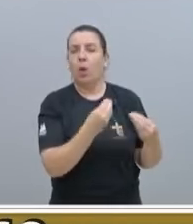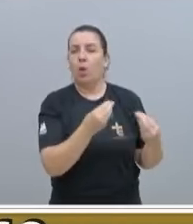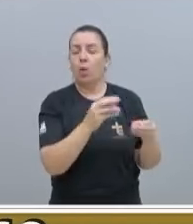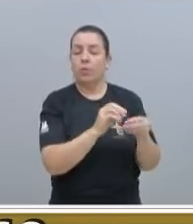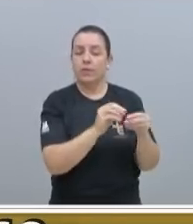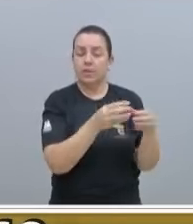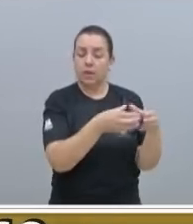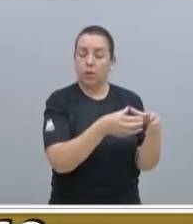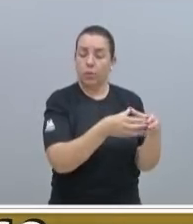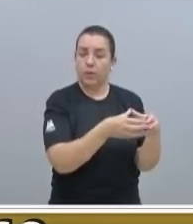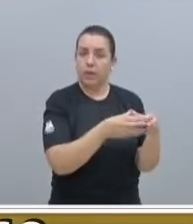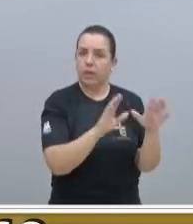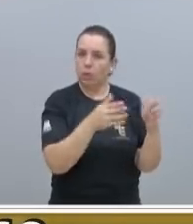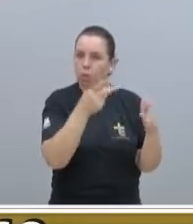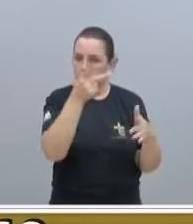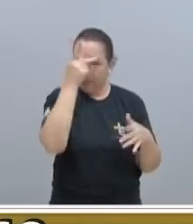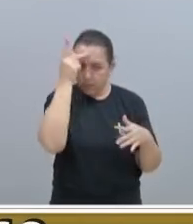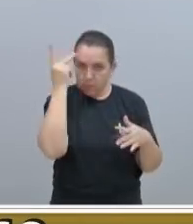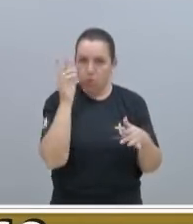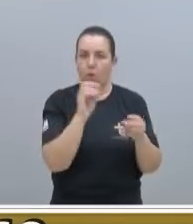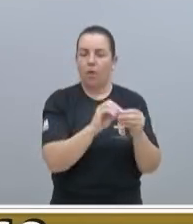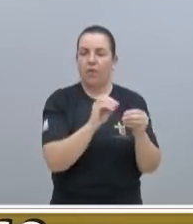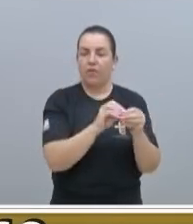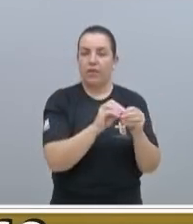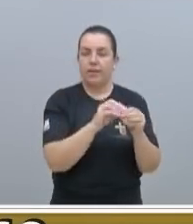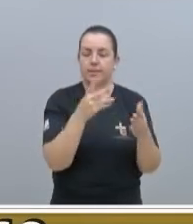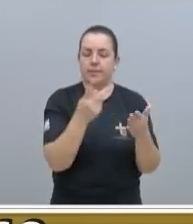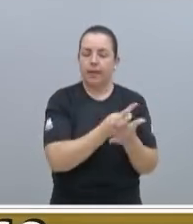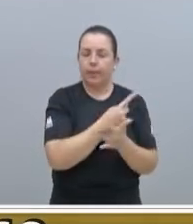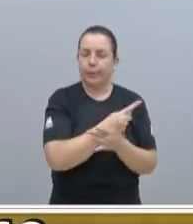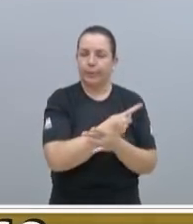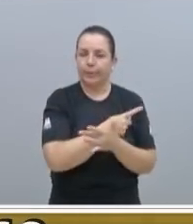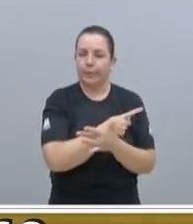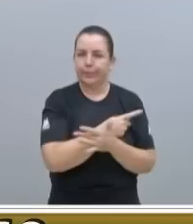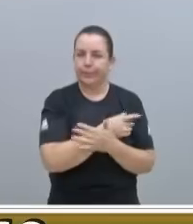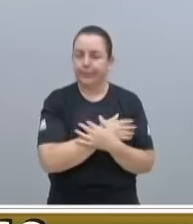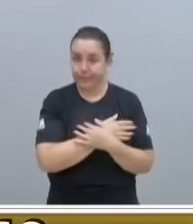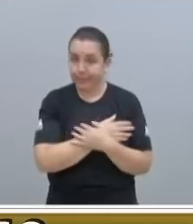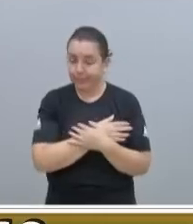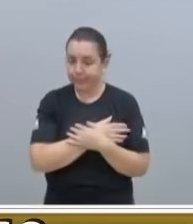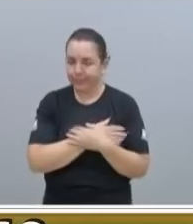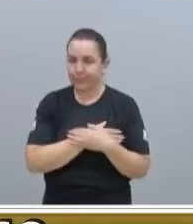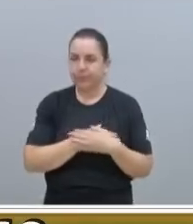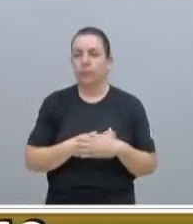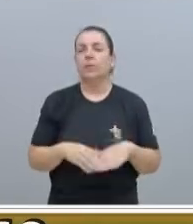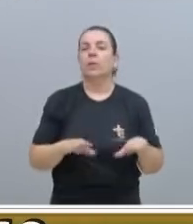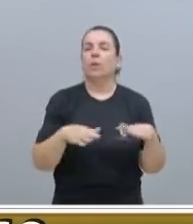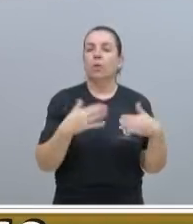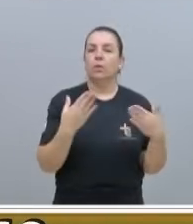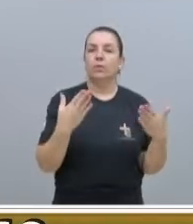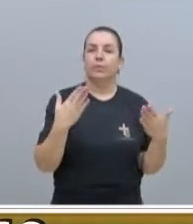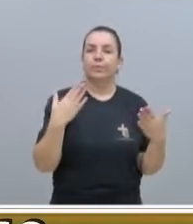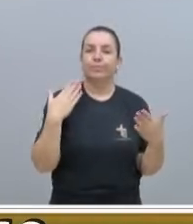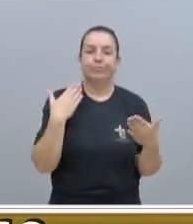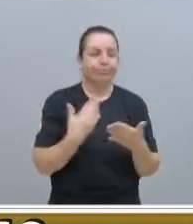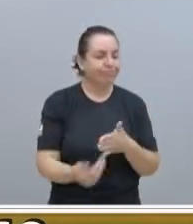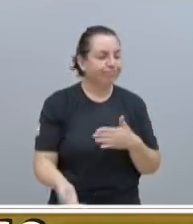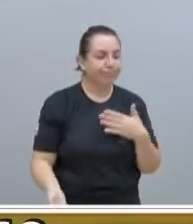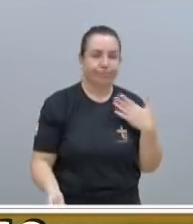comunidade quando alguém se descuida quando alguém se perde